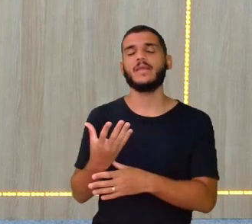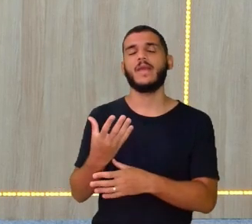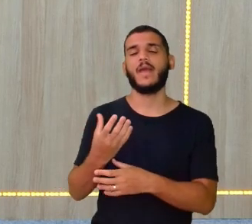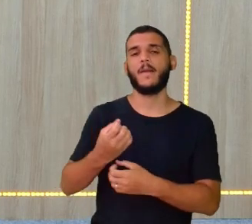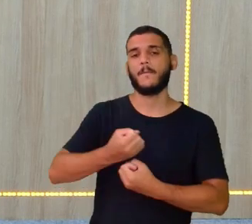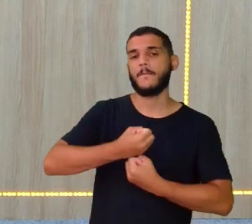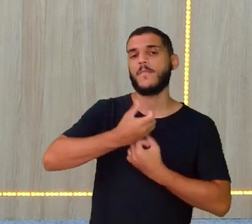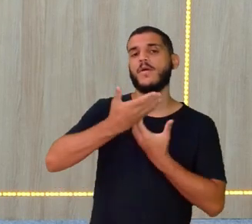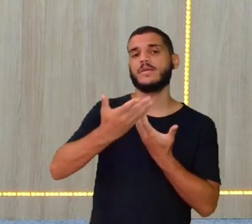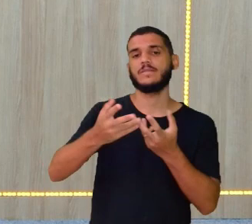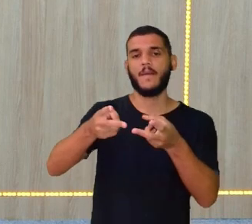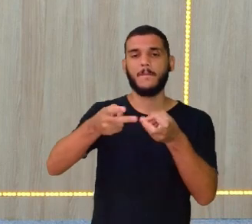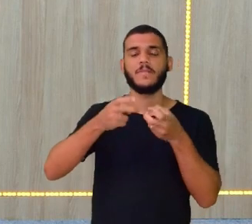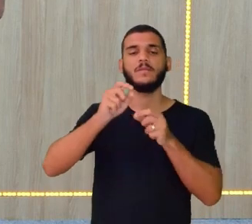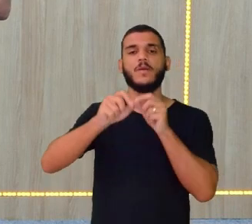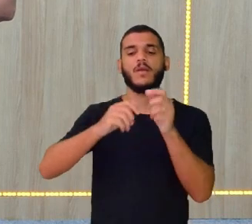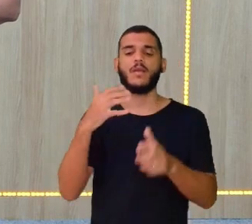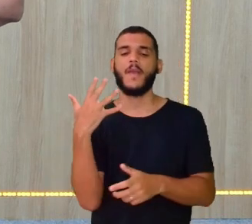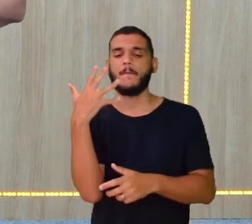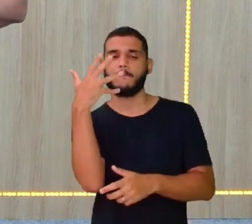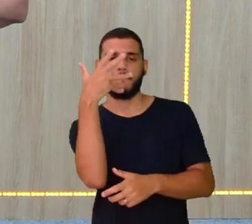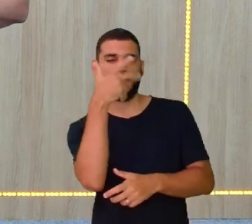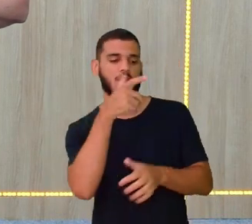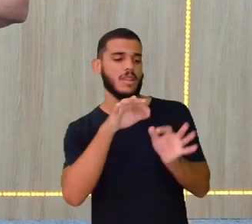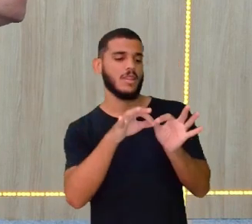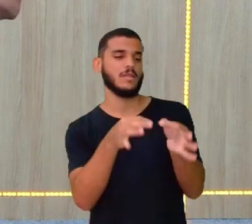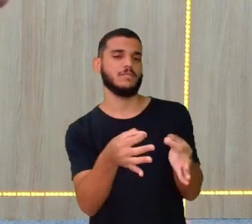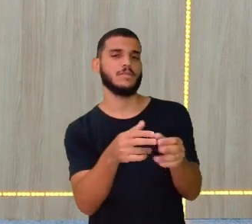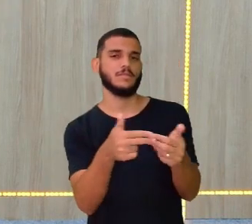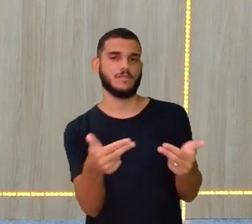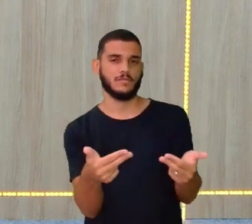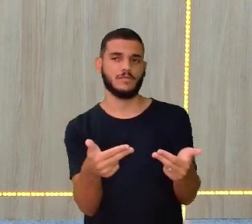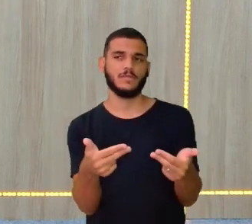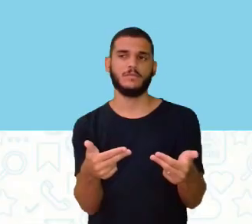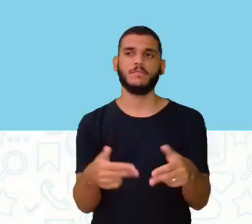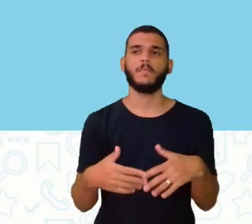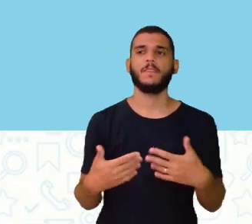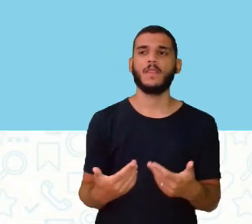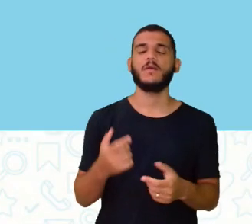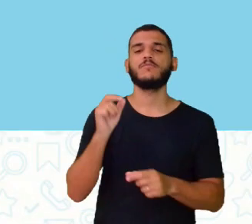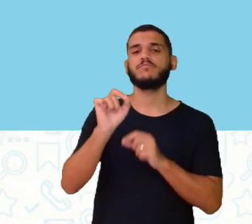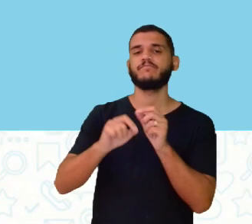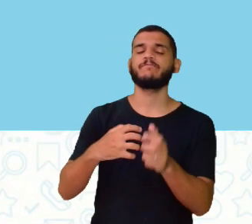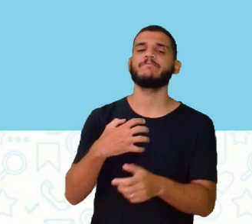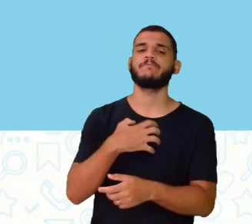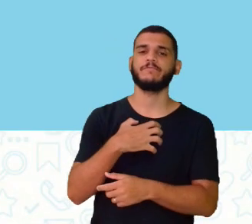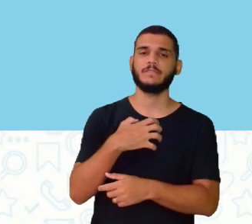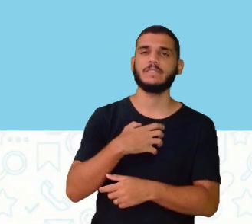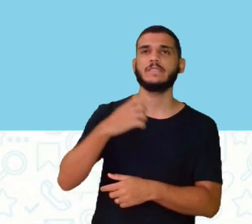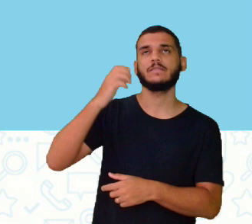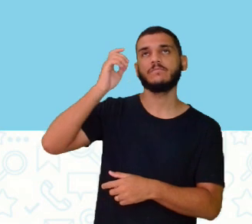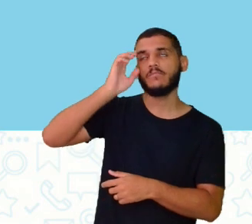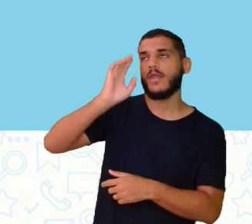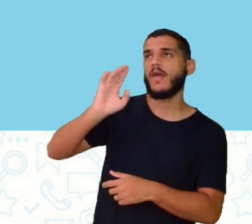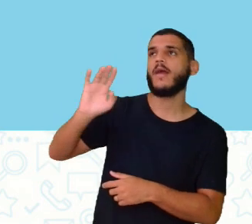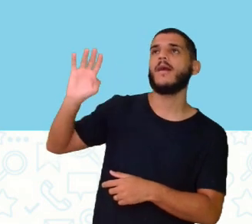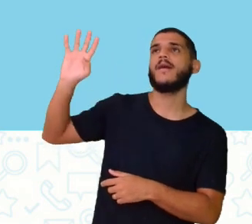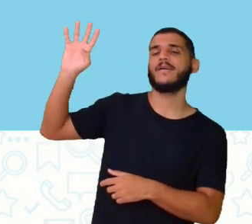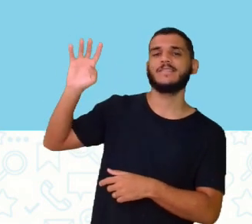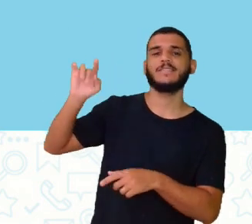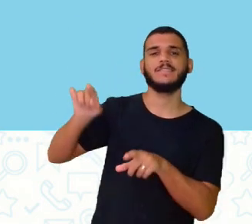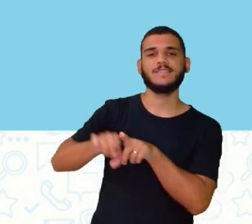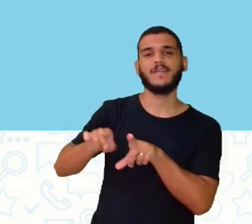o belo nas coisas simples. Então, o que você sente, imagina